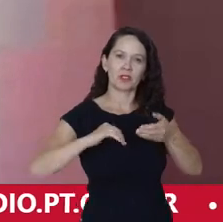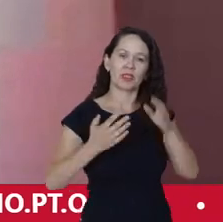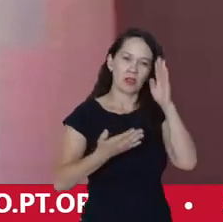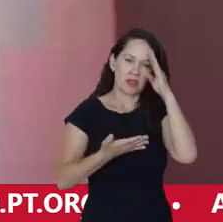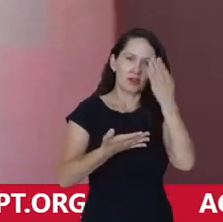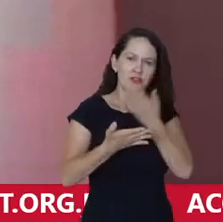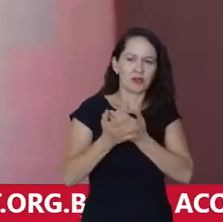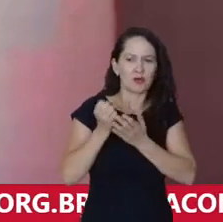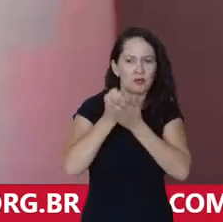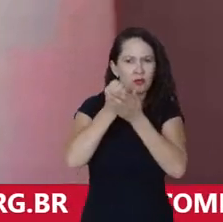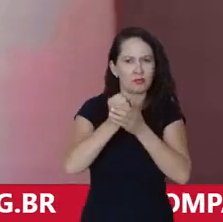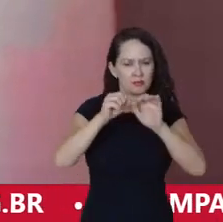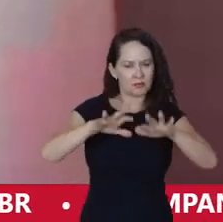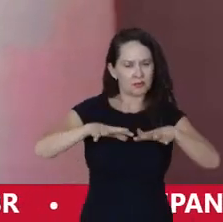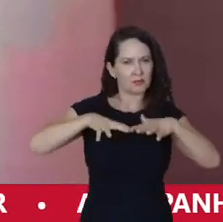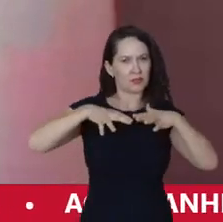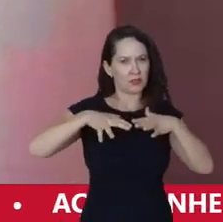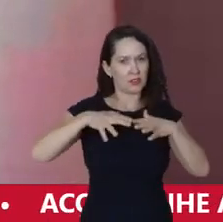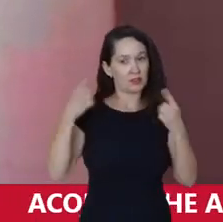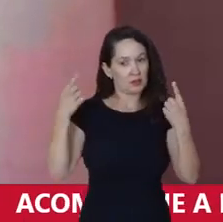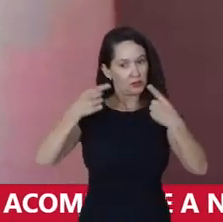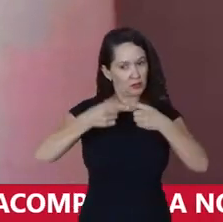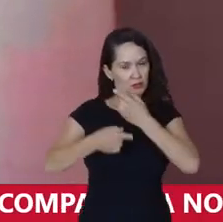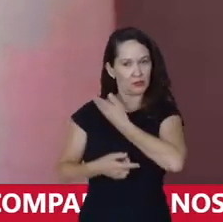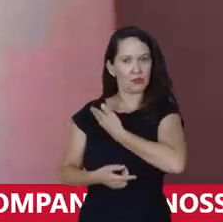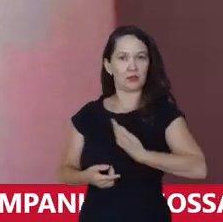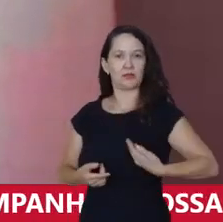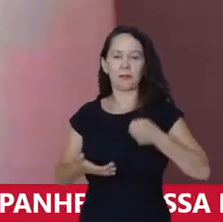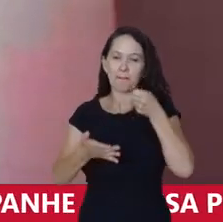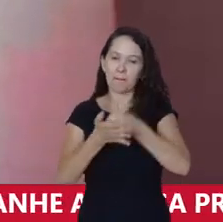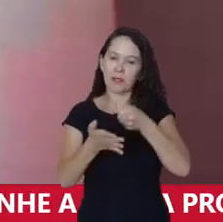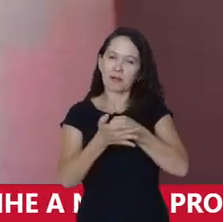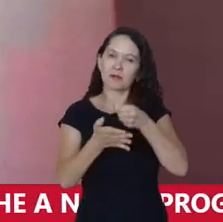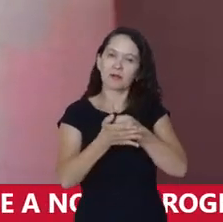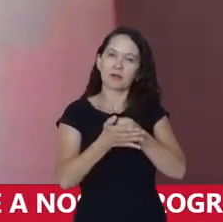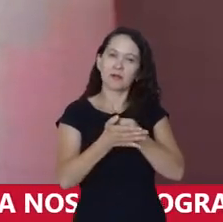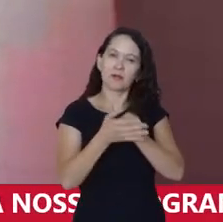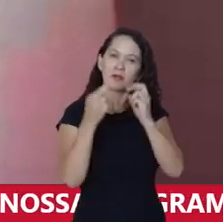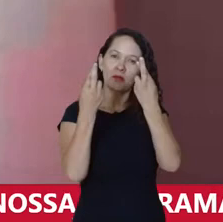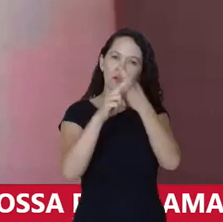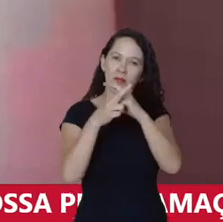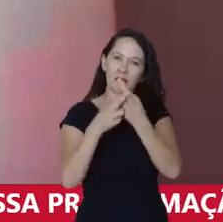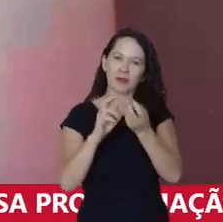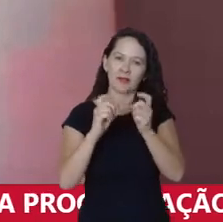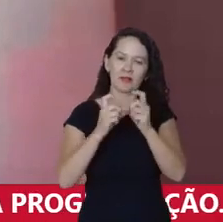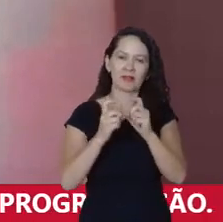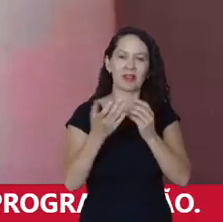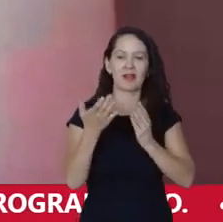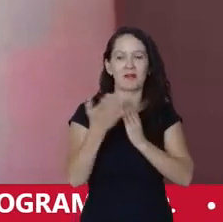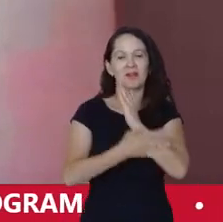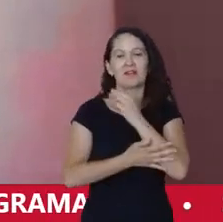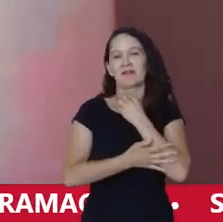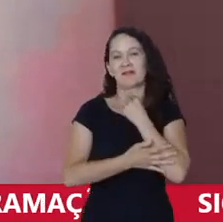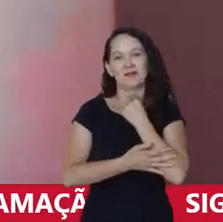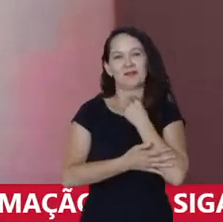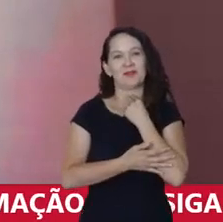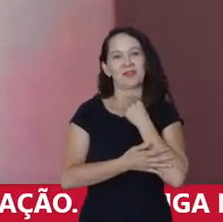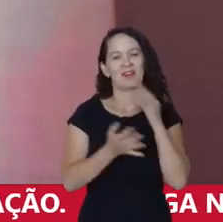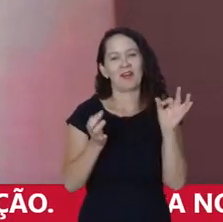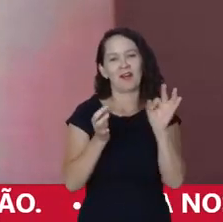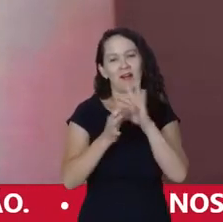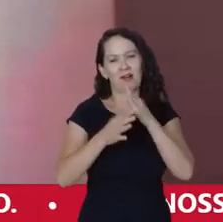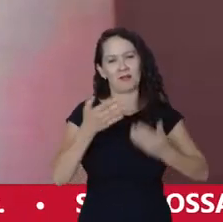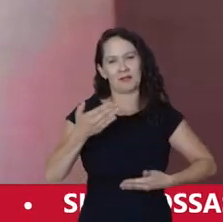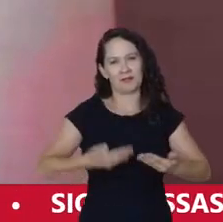com o apoio das bancadas que são oposição, pressionando para que essa reforma não seja aprovada, porque ela acaba com o